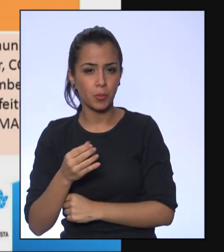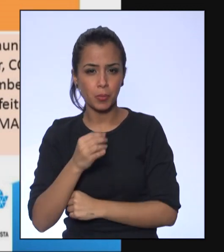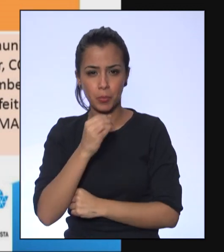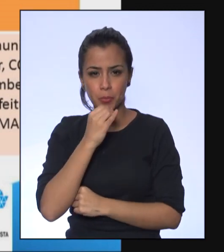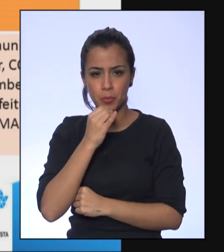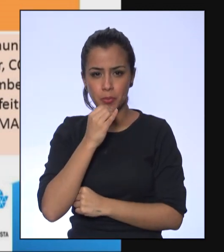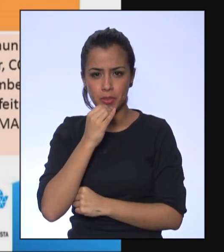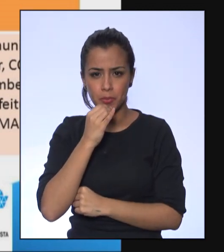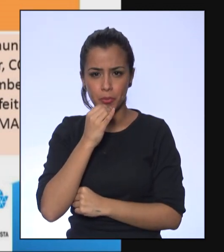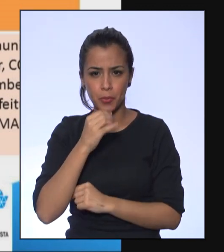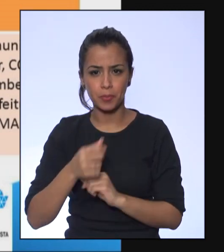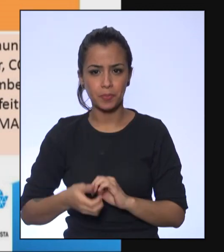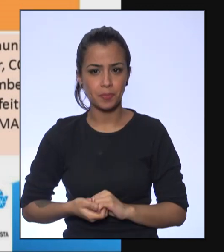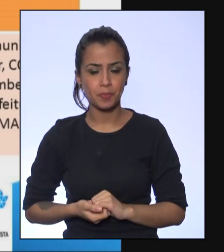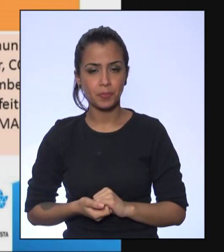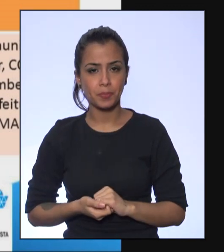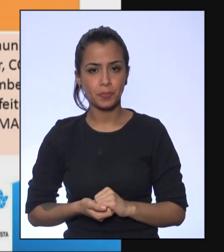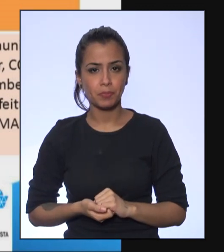convidação,